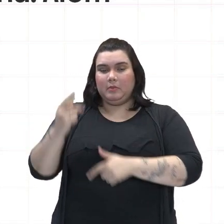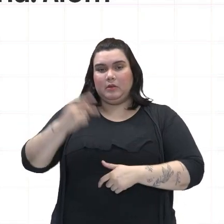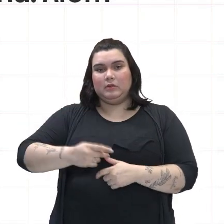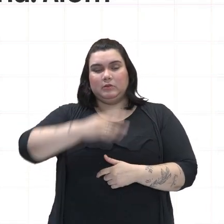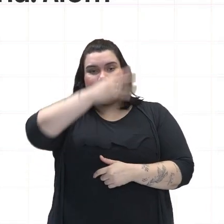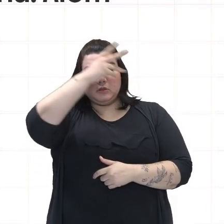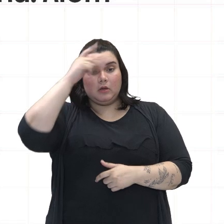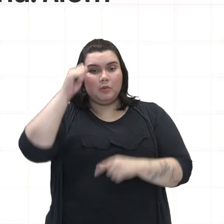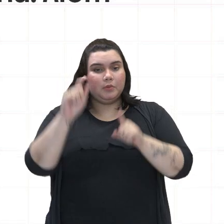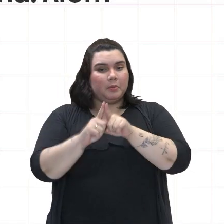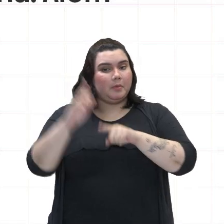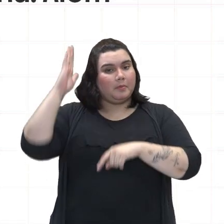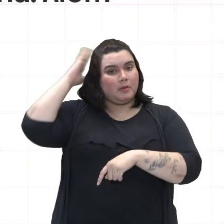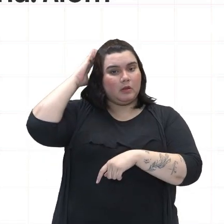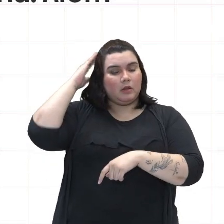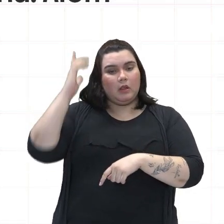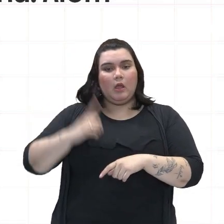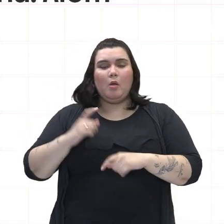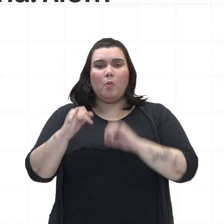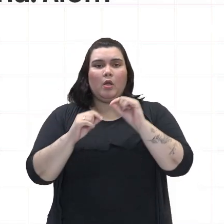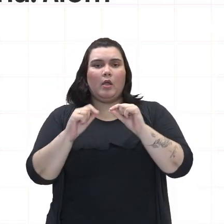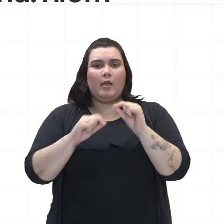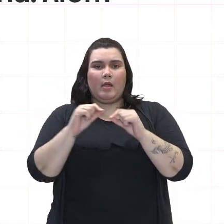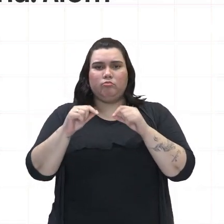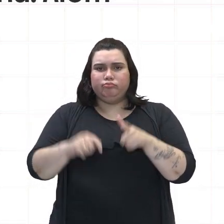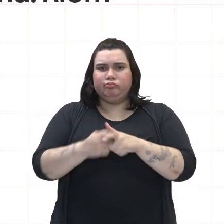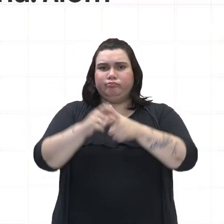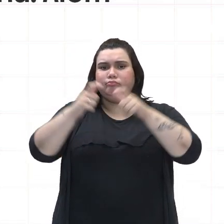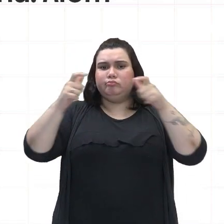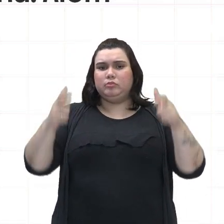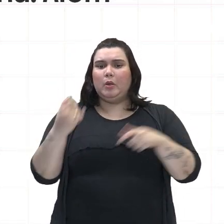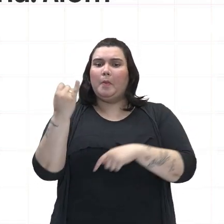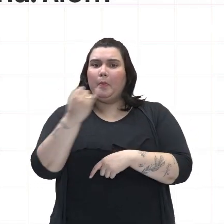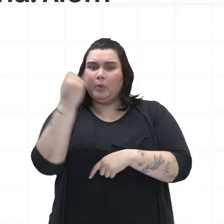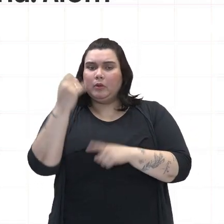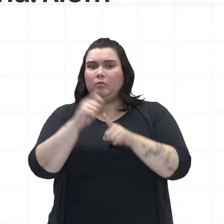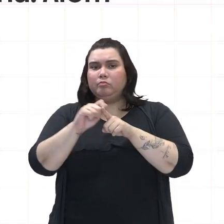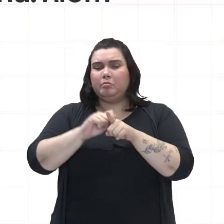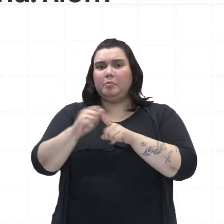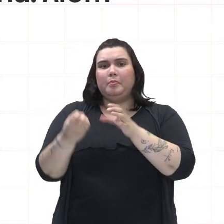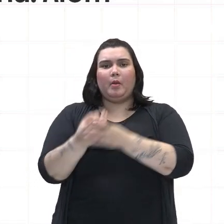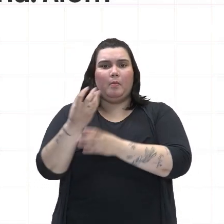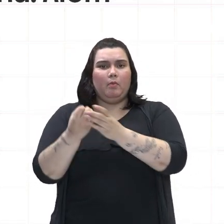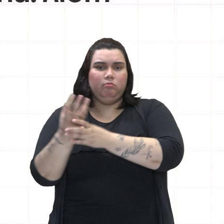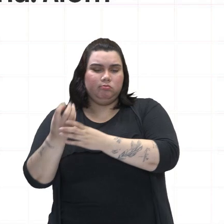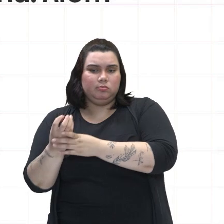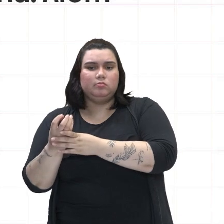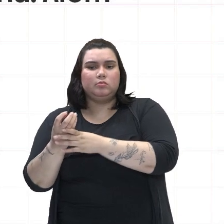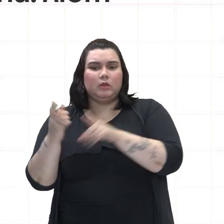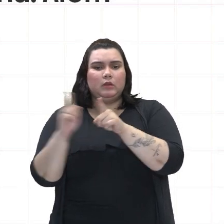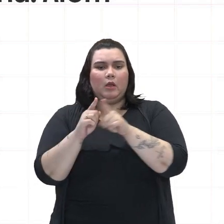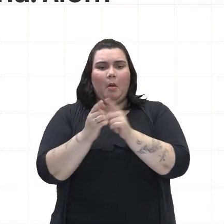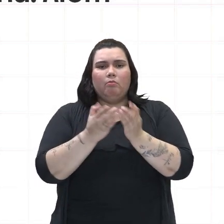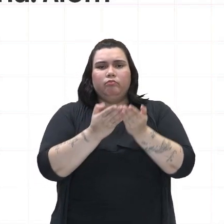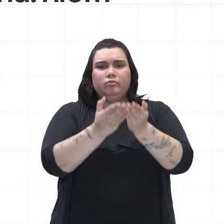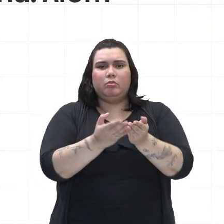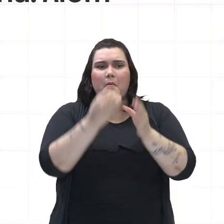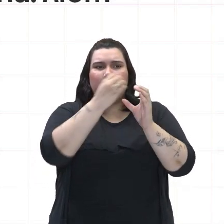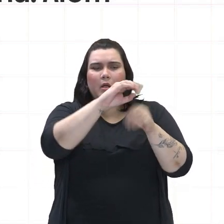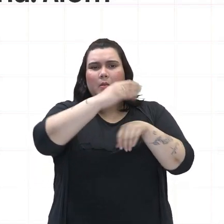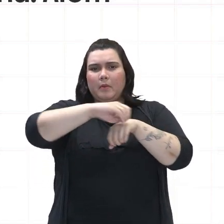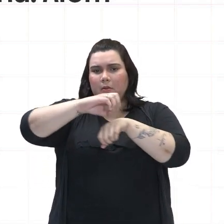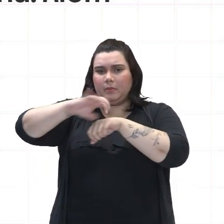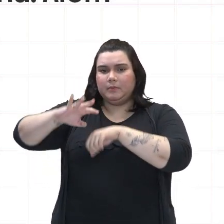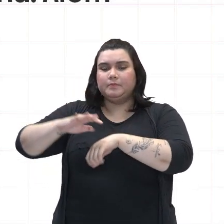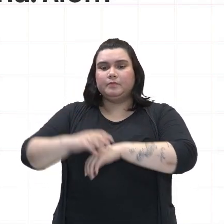Belém, que se tornaram importantes centros de produção e exportação da borracha. Além disso, a intensa exploração da